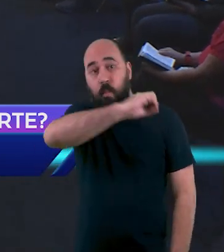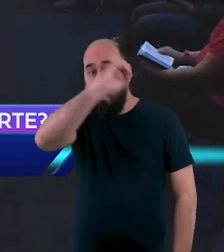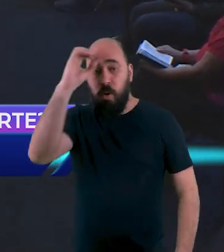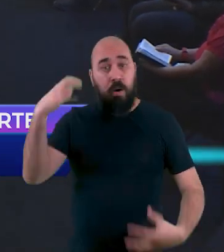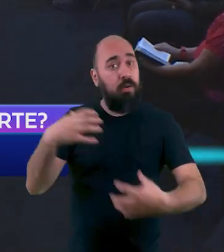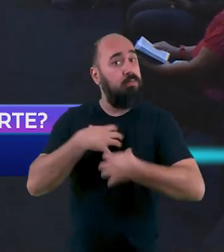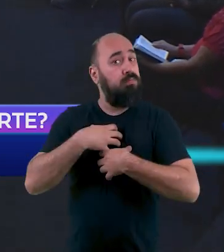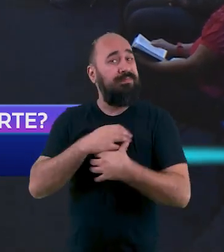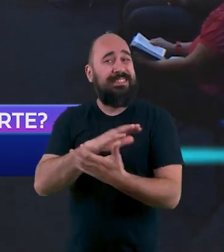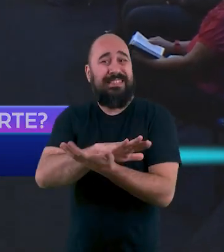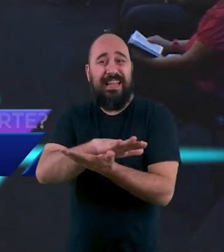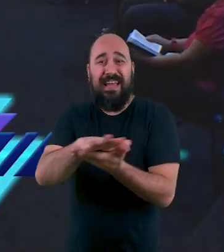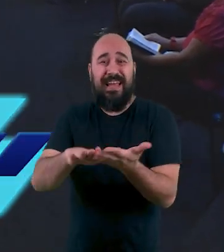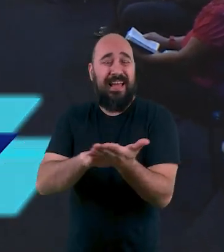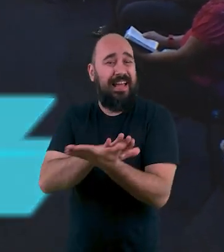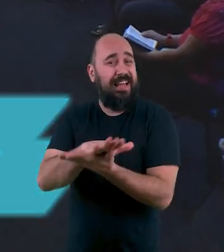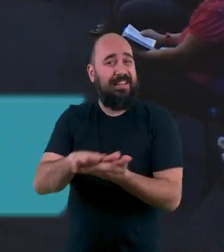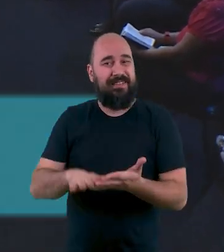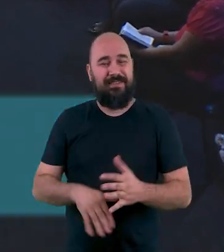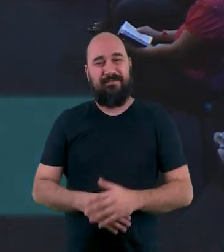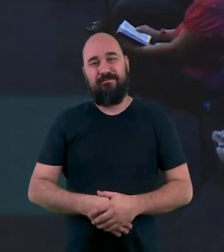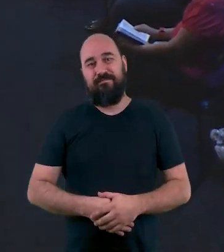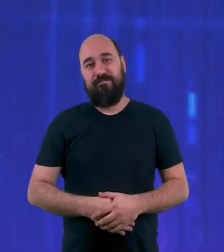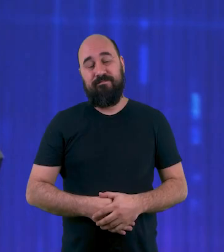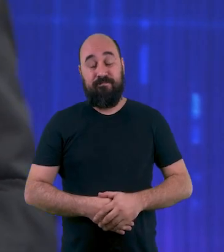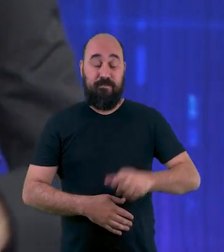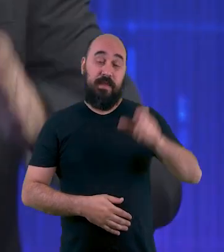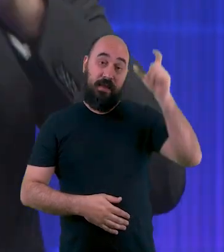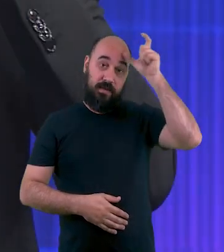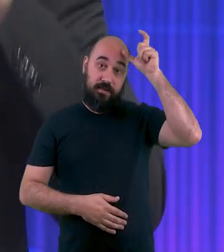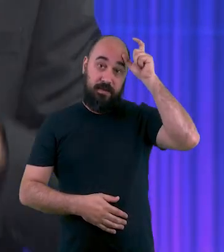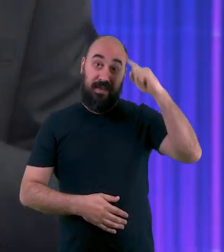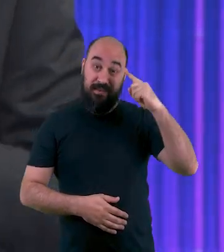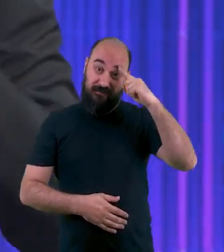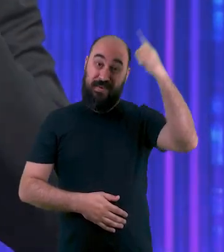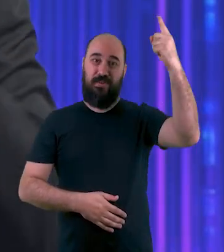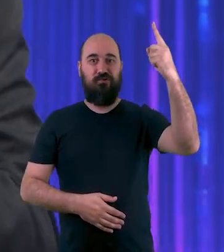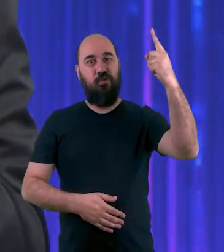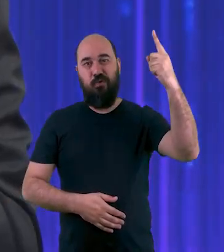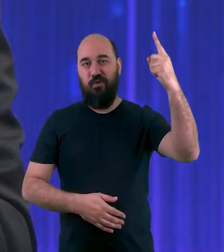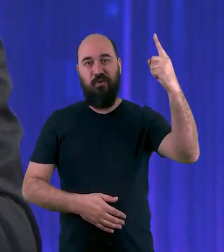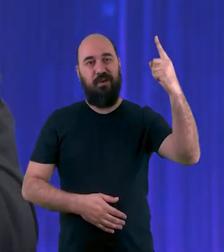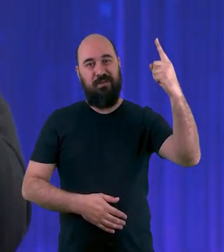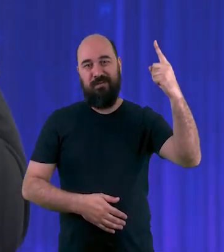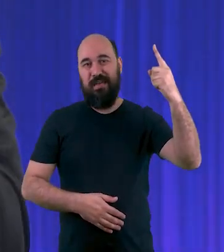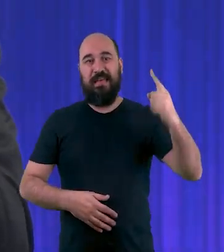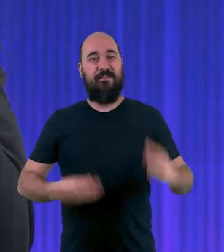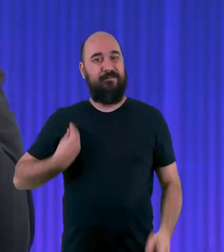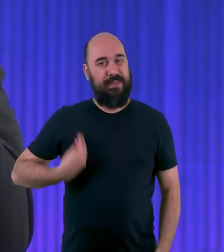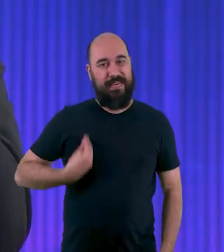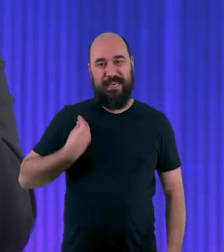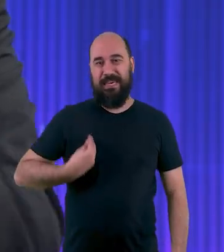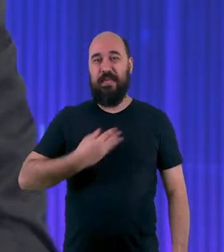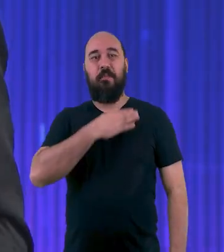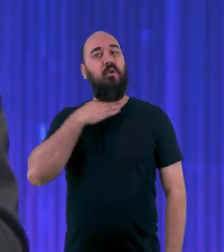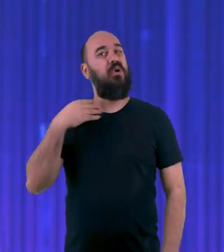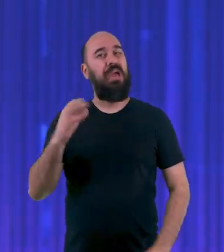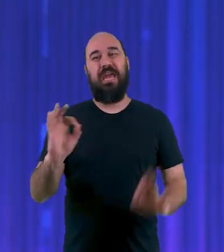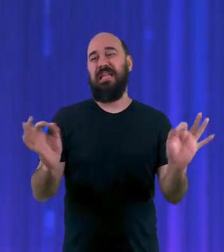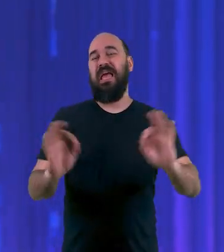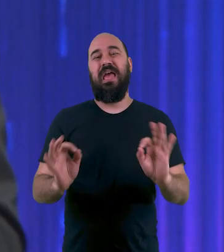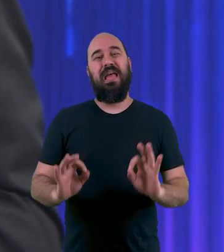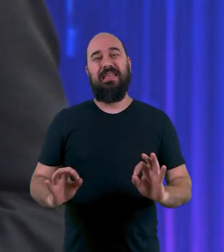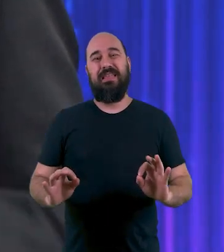sol. Satanás inventou a mentira e agora faz de tudo para que o ser humano acredite na sua